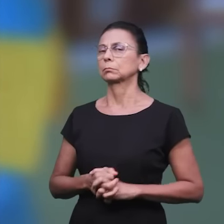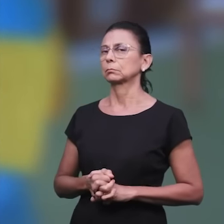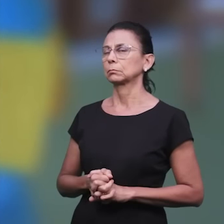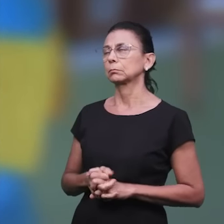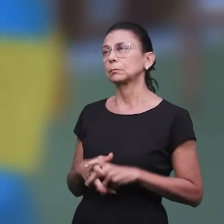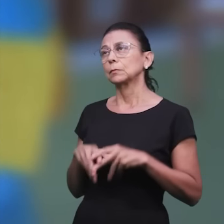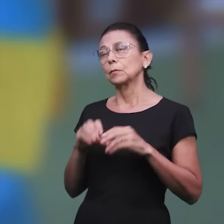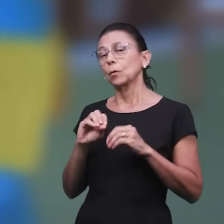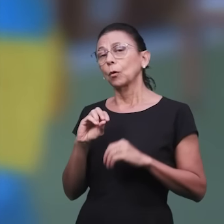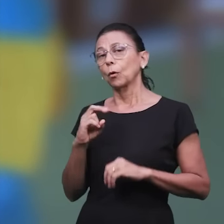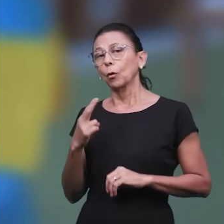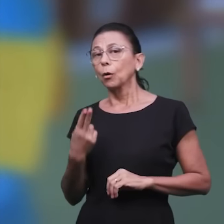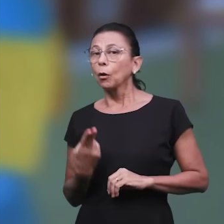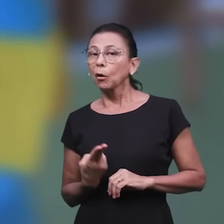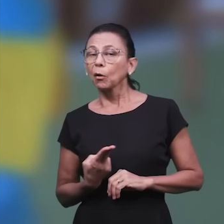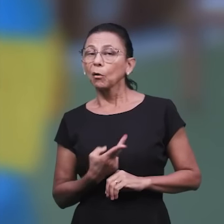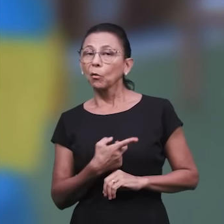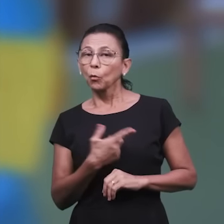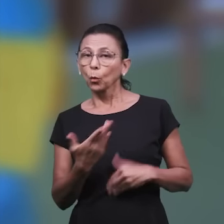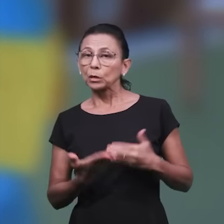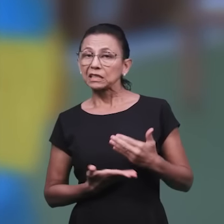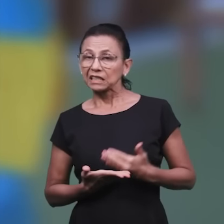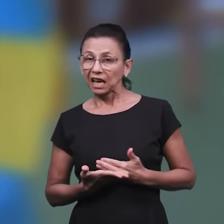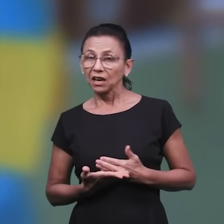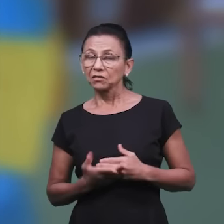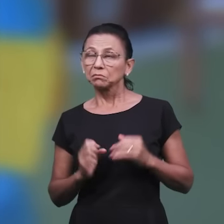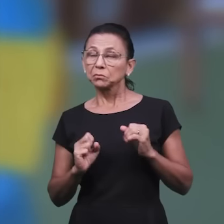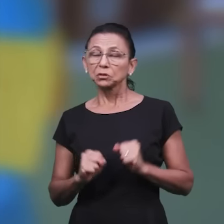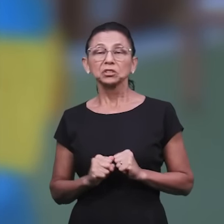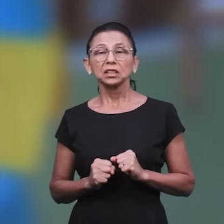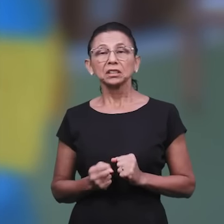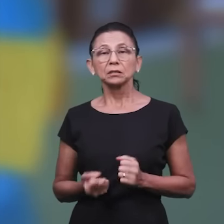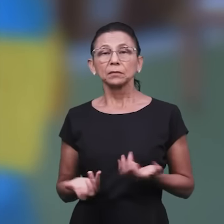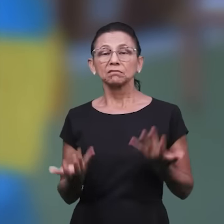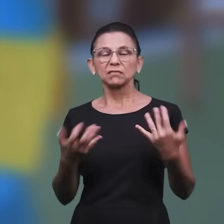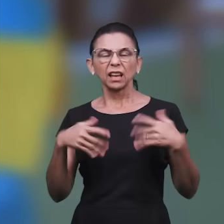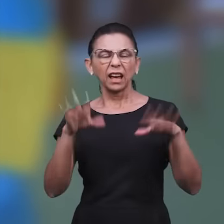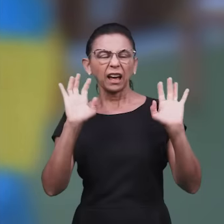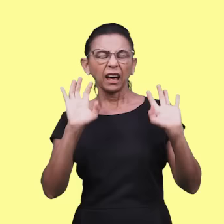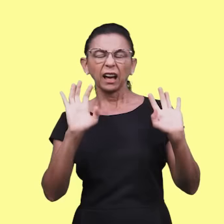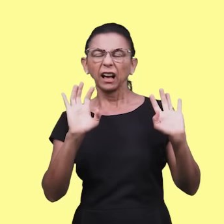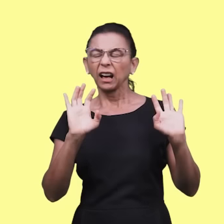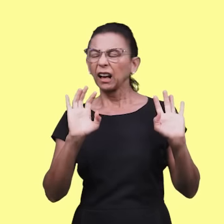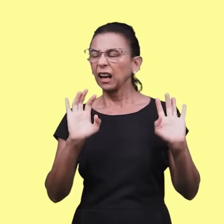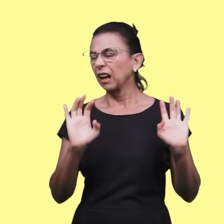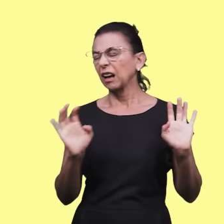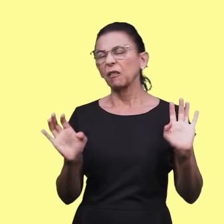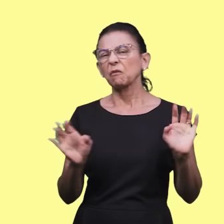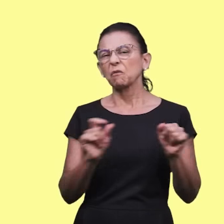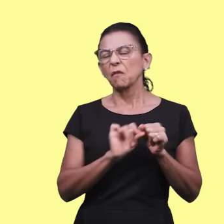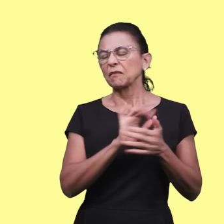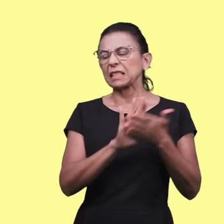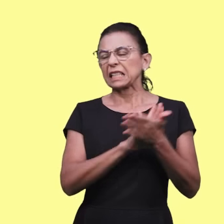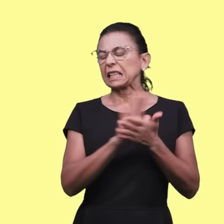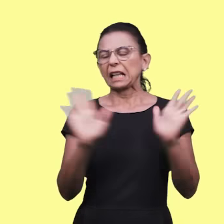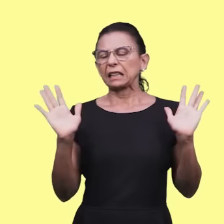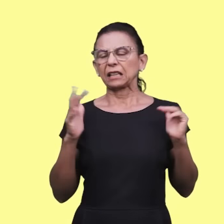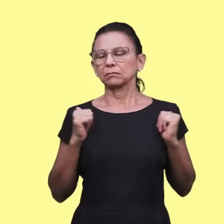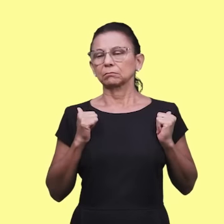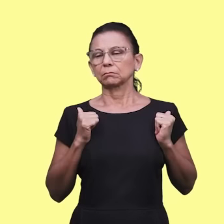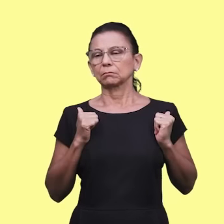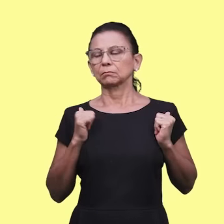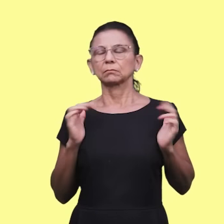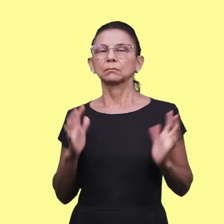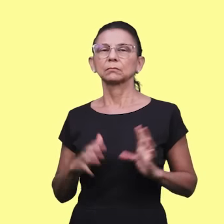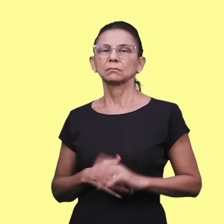poderia também tomar a decisão de desobedecer todas as orientações que recebeu e